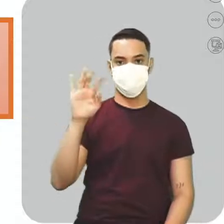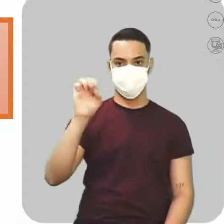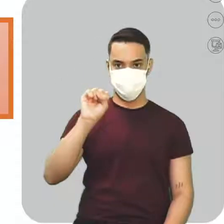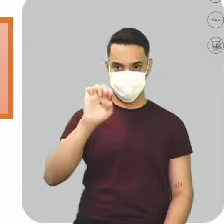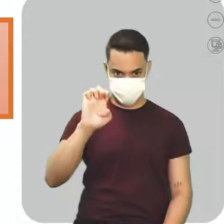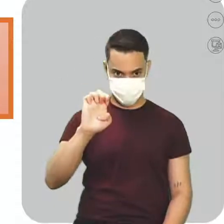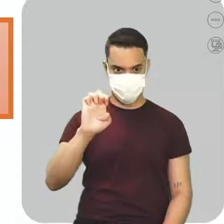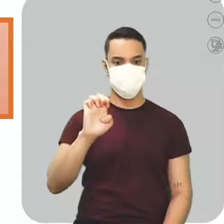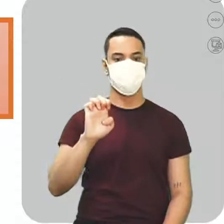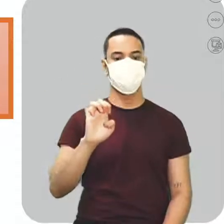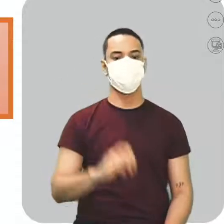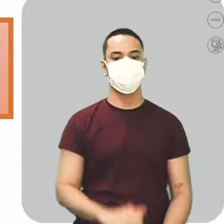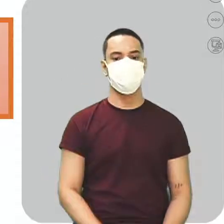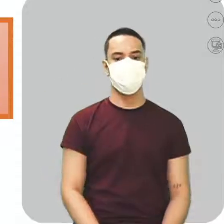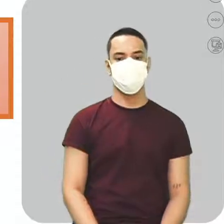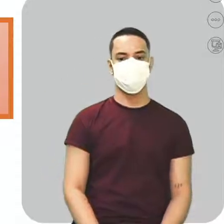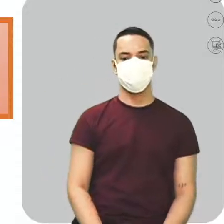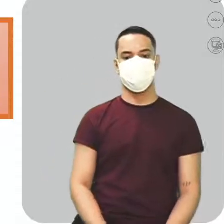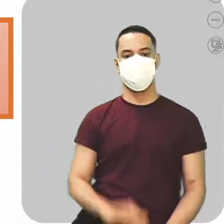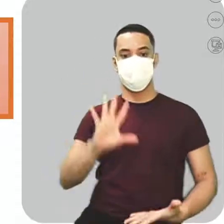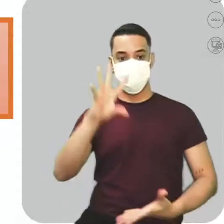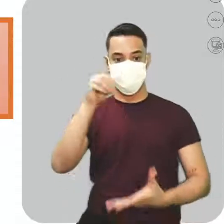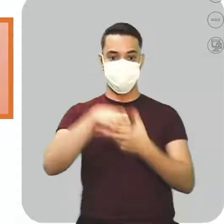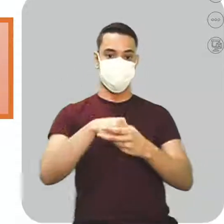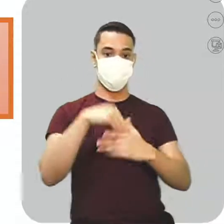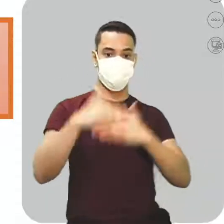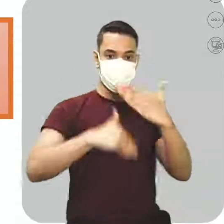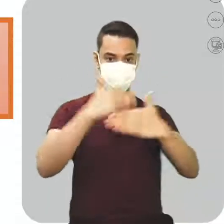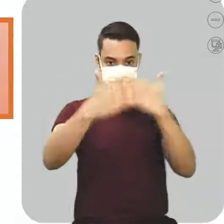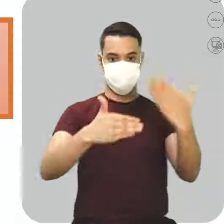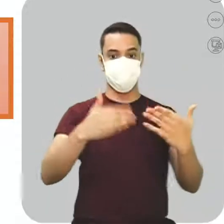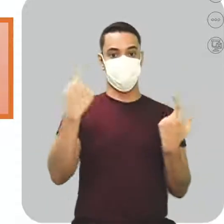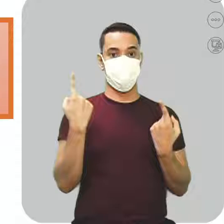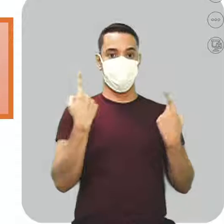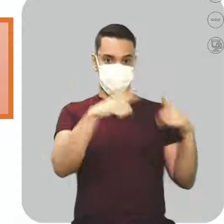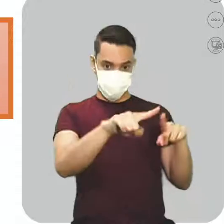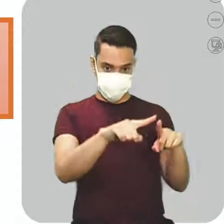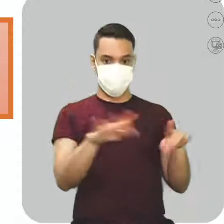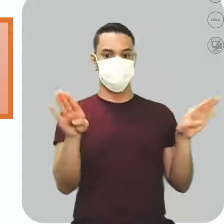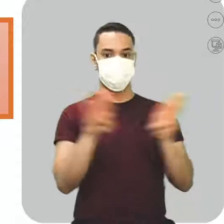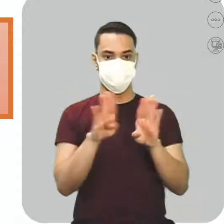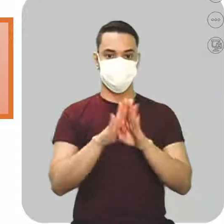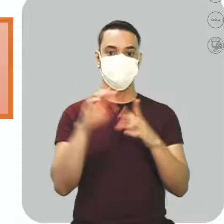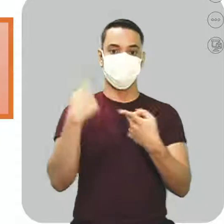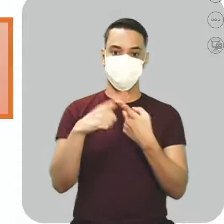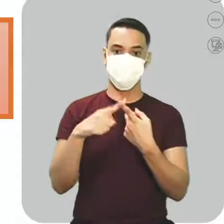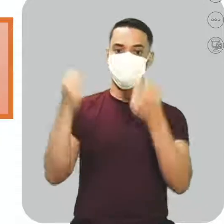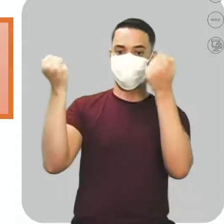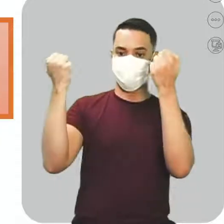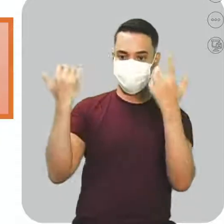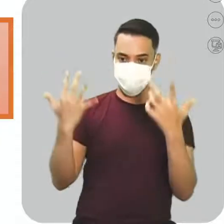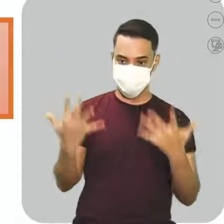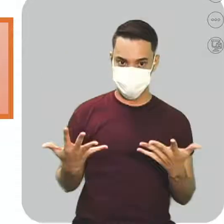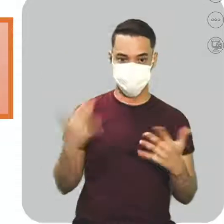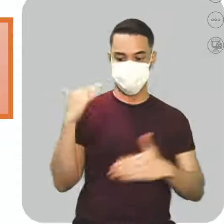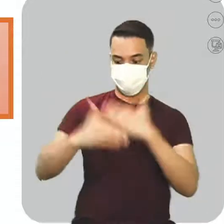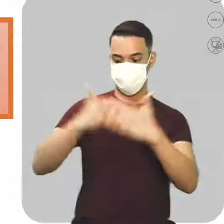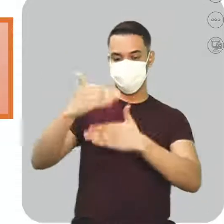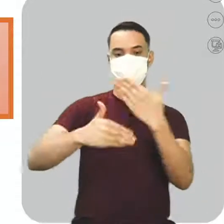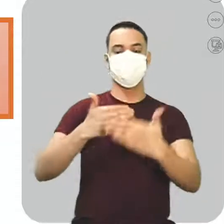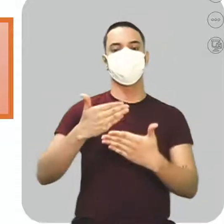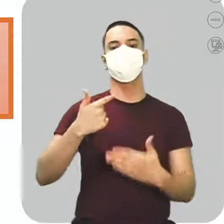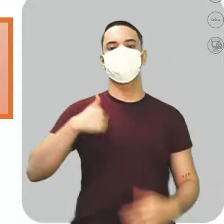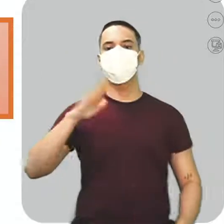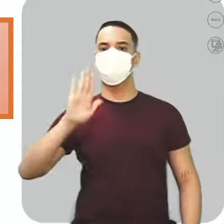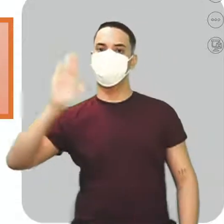a contra-argumentação é explorada dentro do desenvolvimento, que lá no desenvolvimento você vai falar a favor